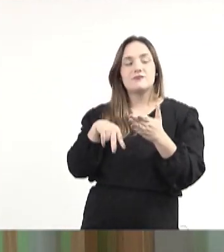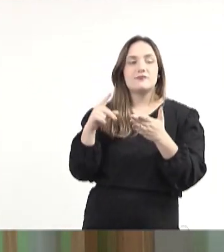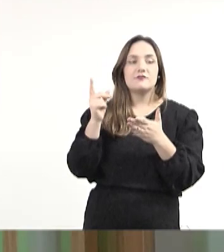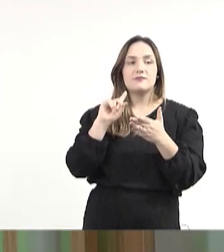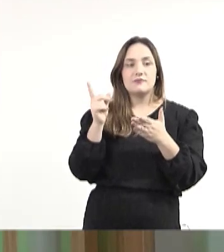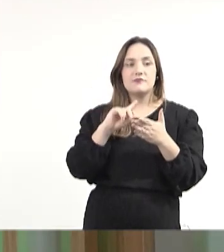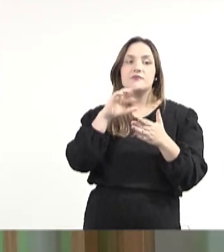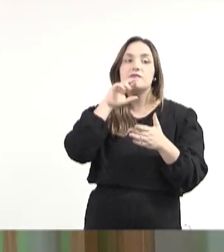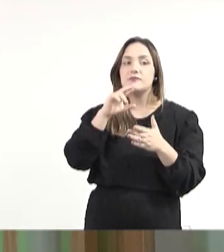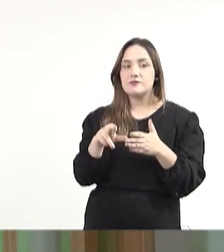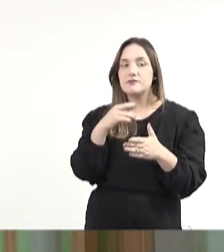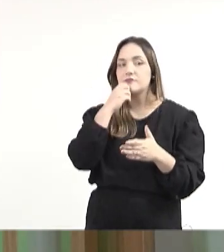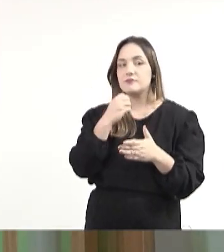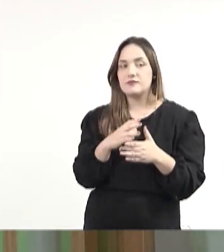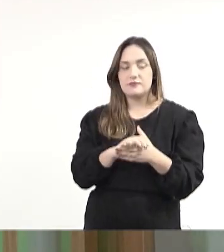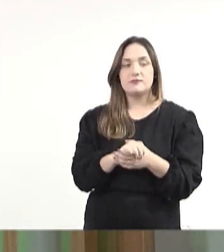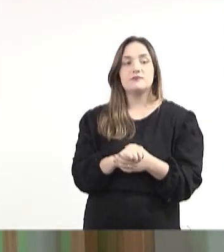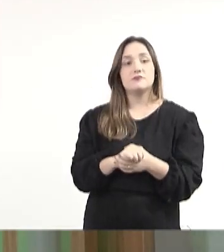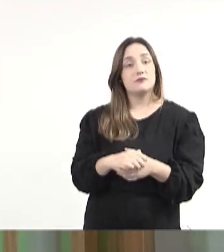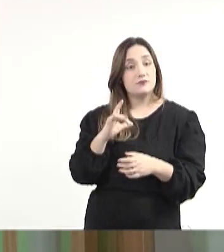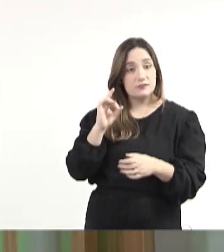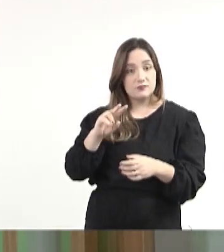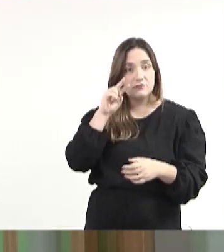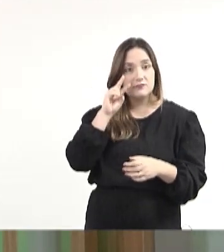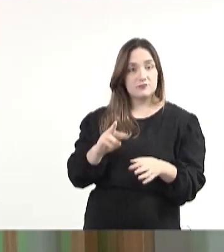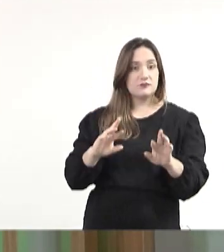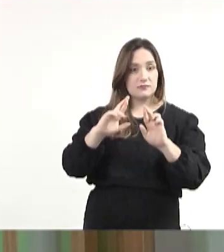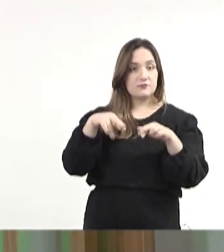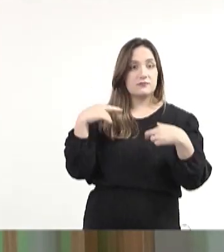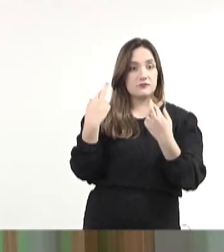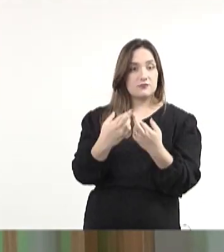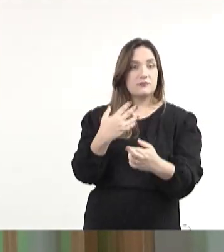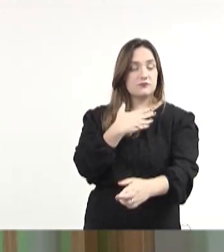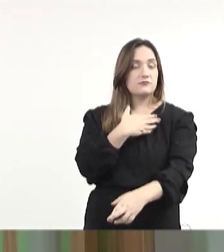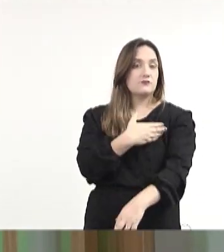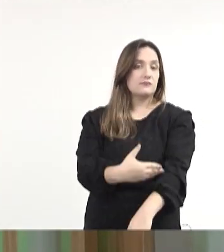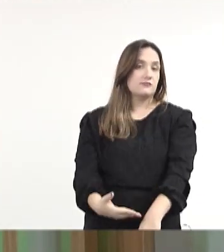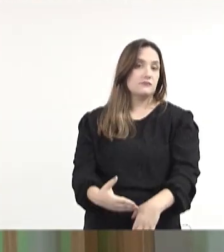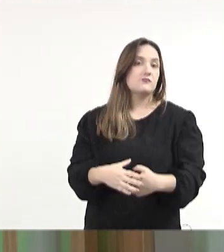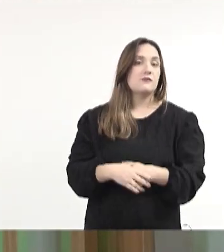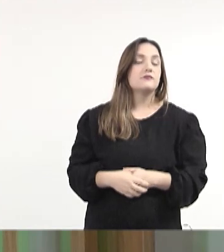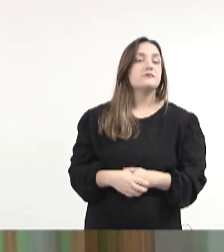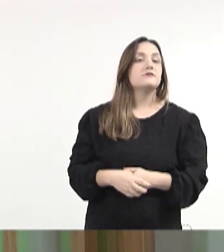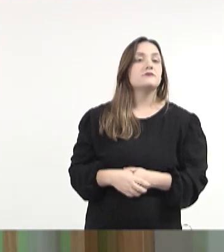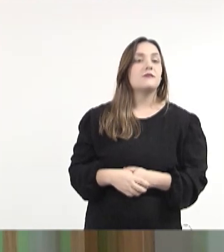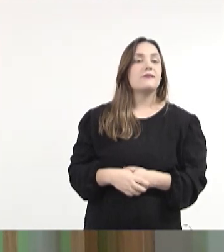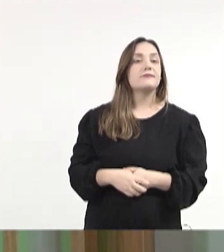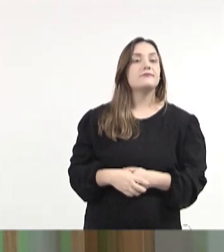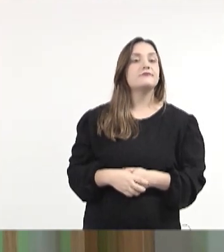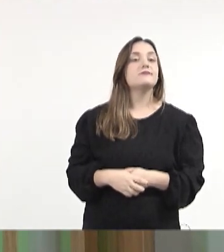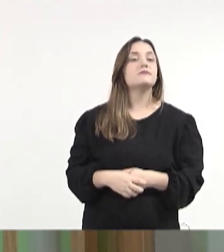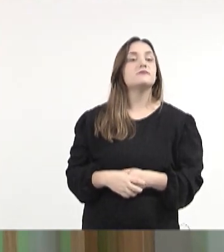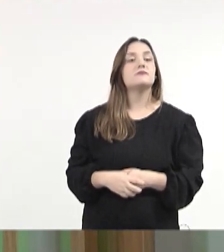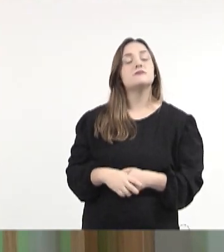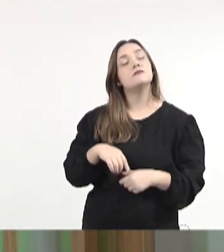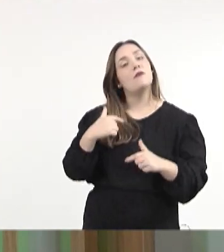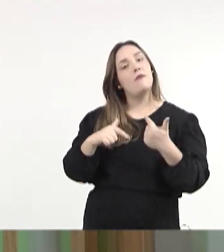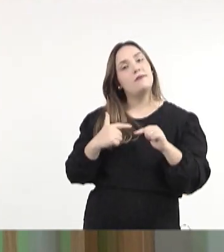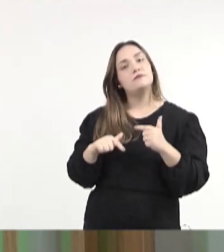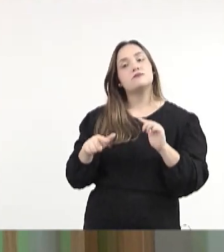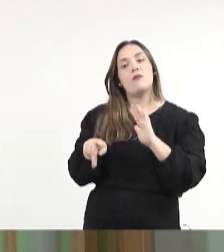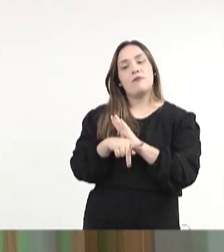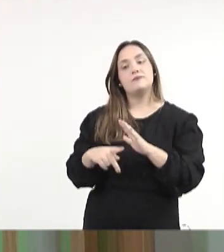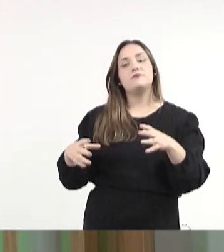o resultado aí. Aliás, tinha visto na sessão, né? Que foi veiculado também para quem acompanhou a sessão, veiculado no plenário, o trabalho aqui